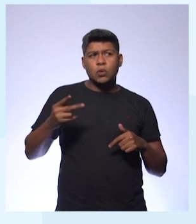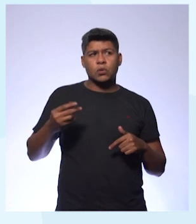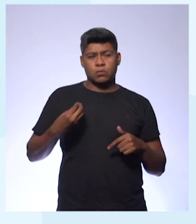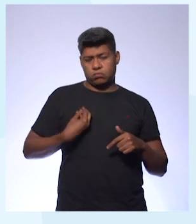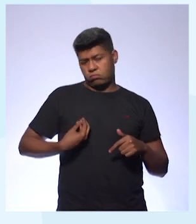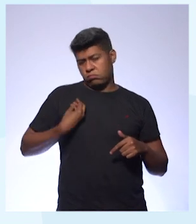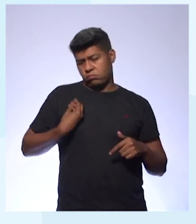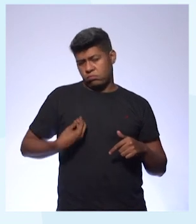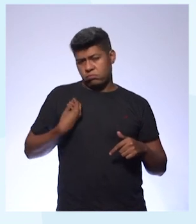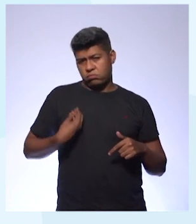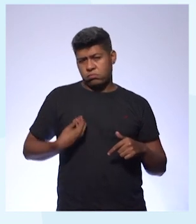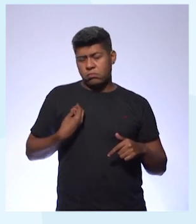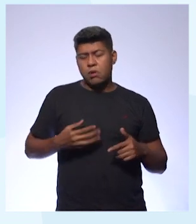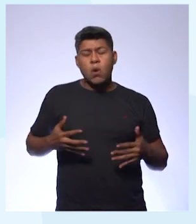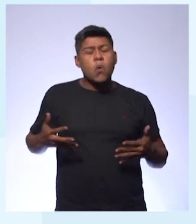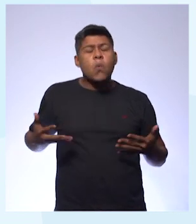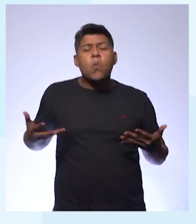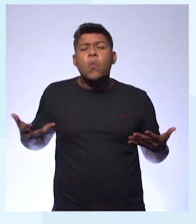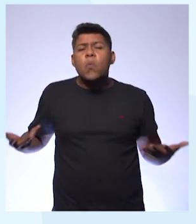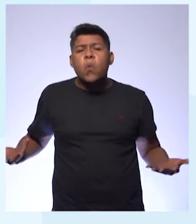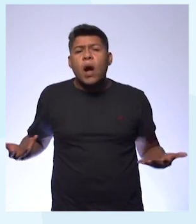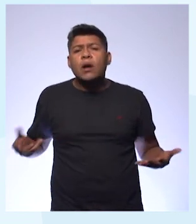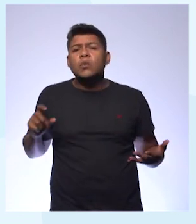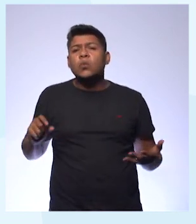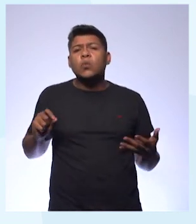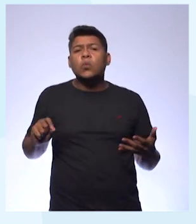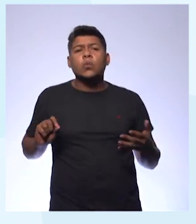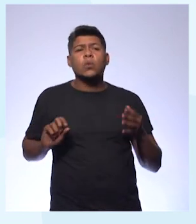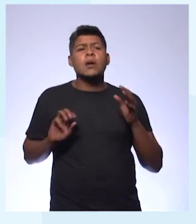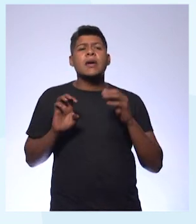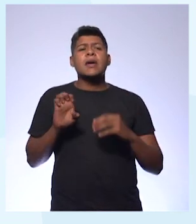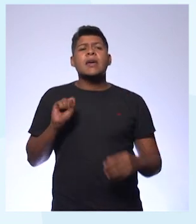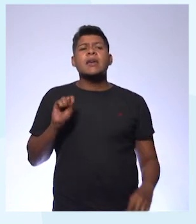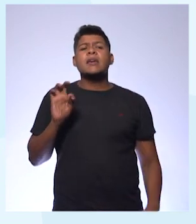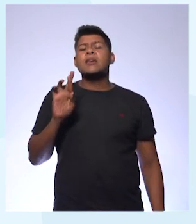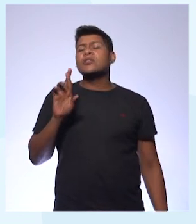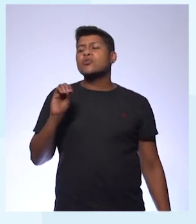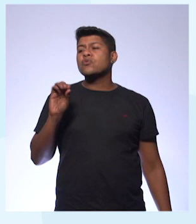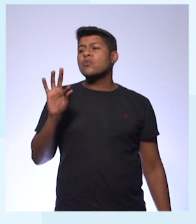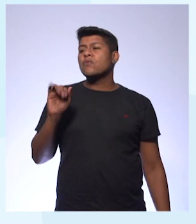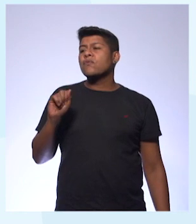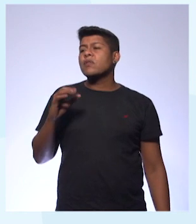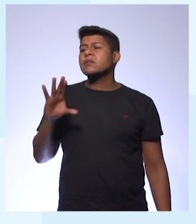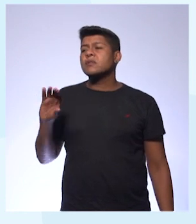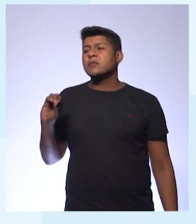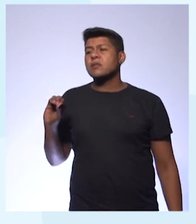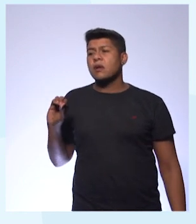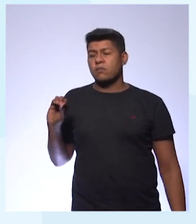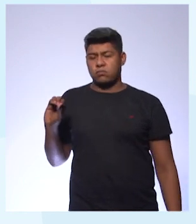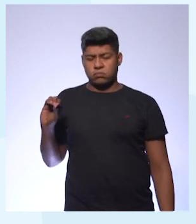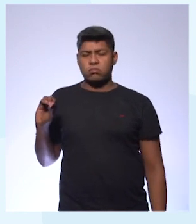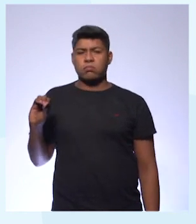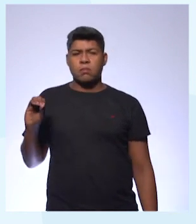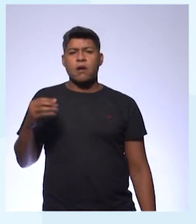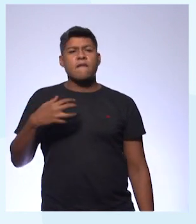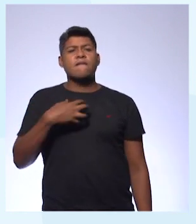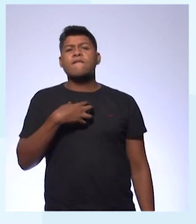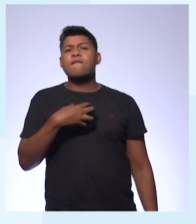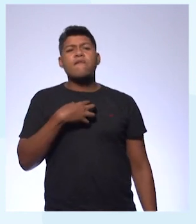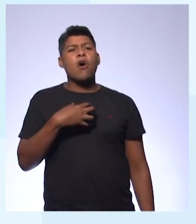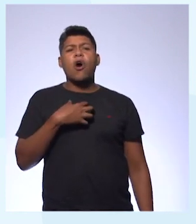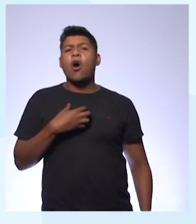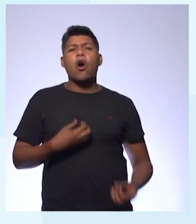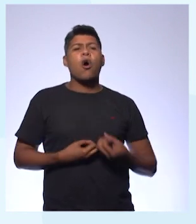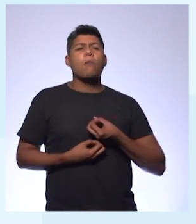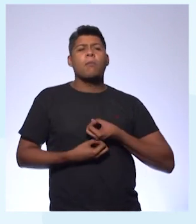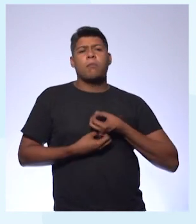os professores? Quanto à estrofação, que nome feio isso daí, estrofação. Mas é a forma do